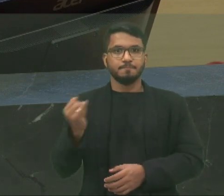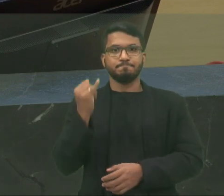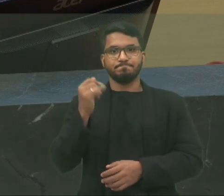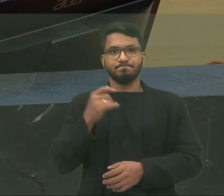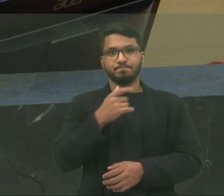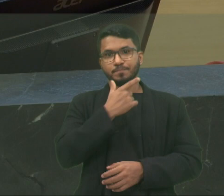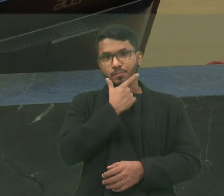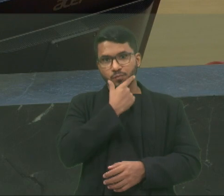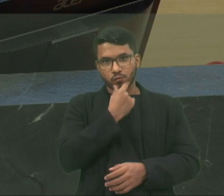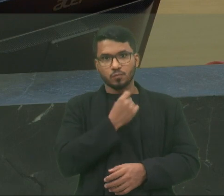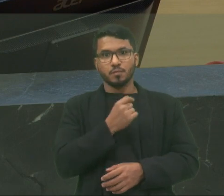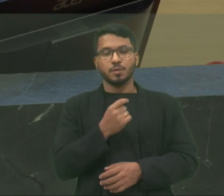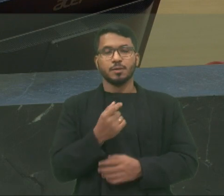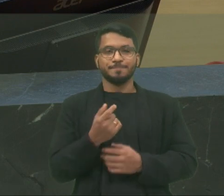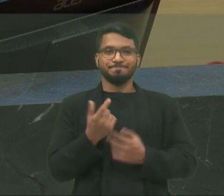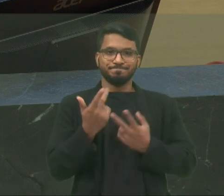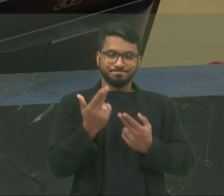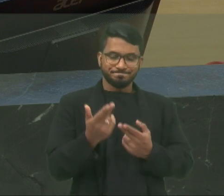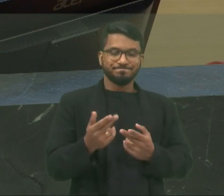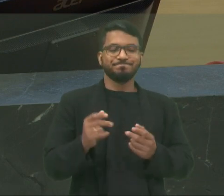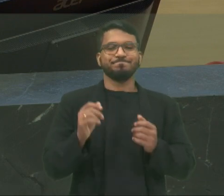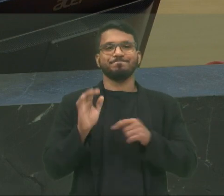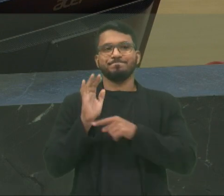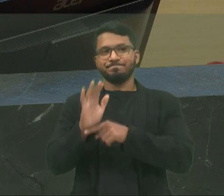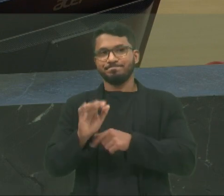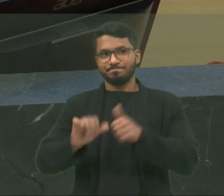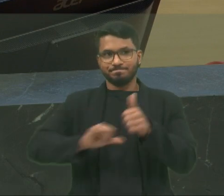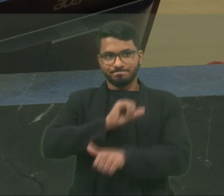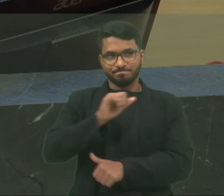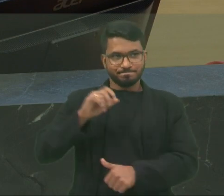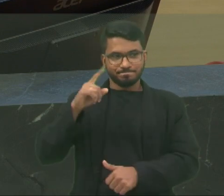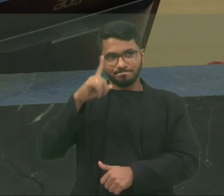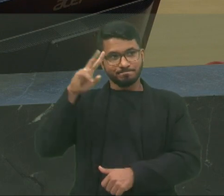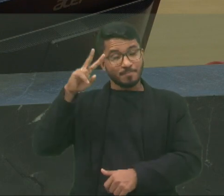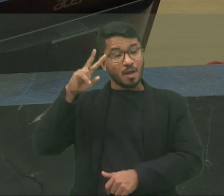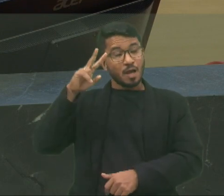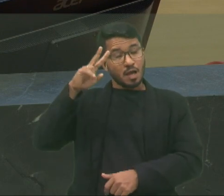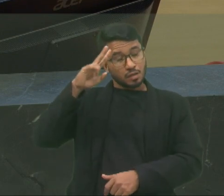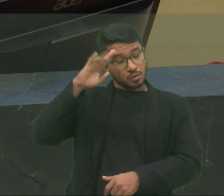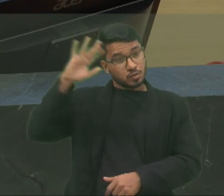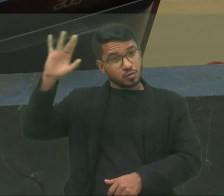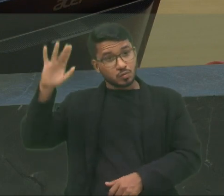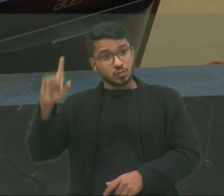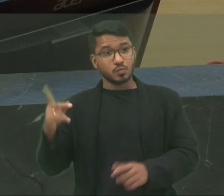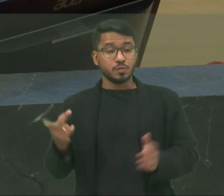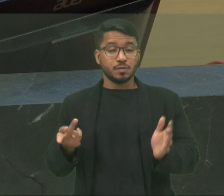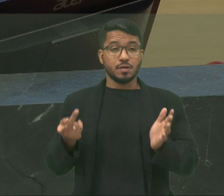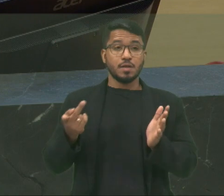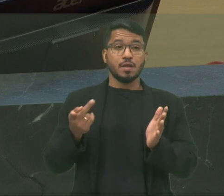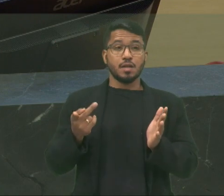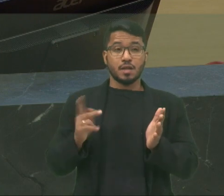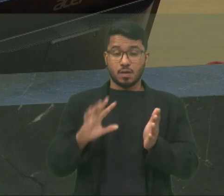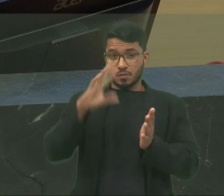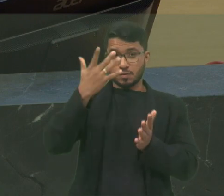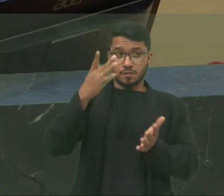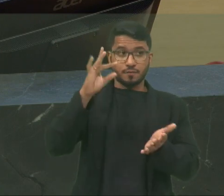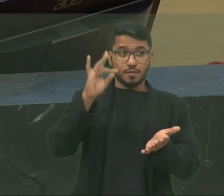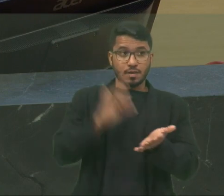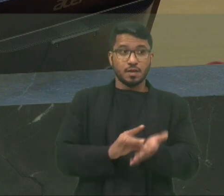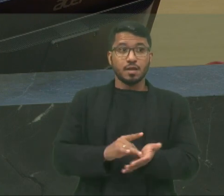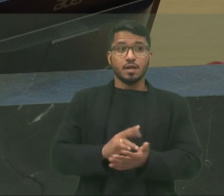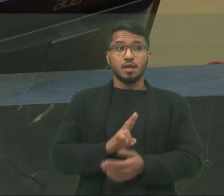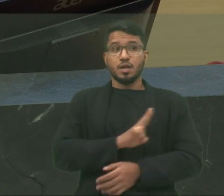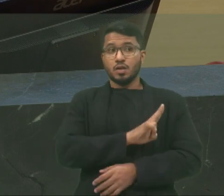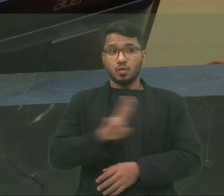homens que têm a sua capacidade de transformar sonhos em realidade. Então, em nome